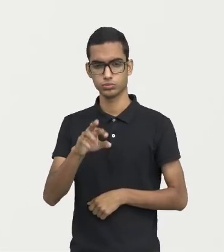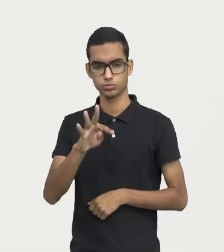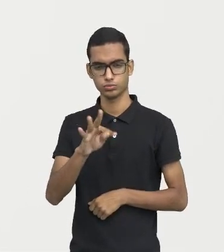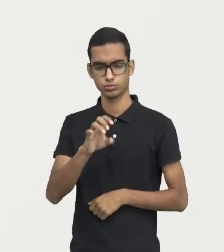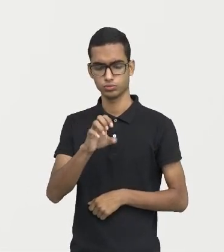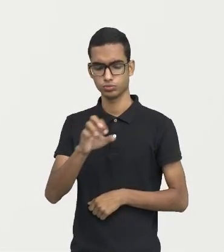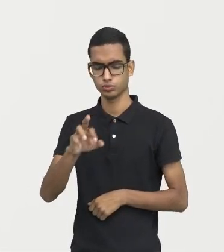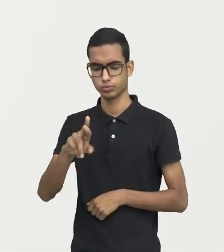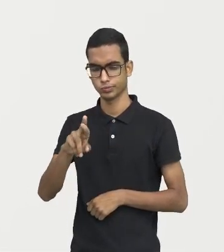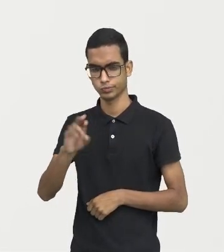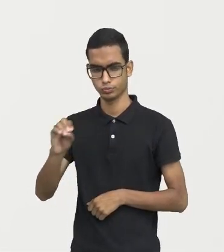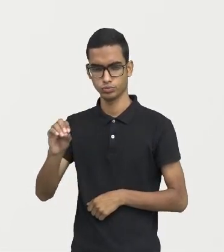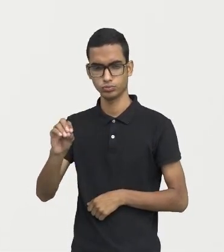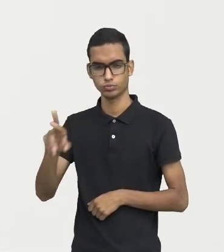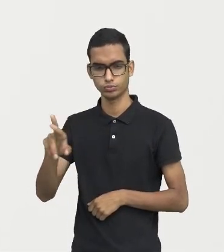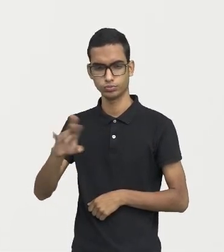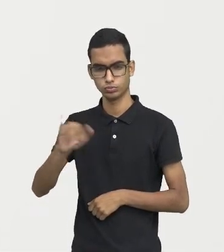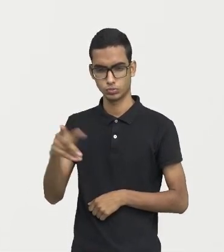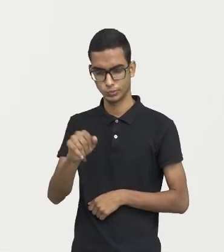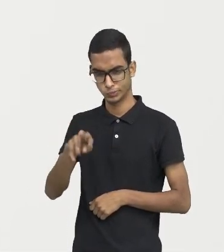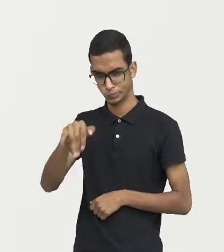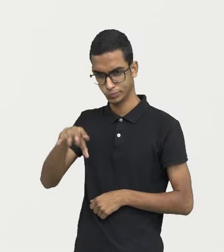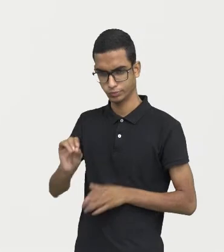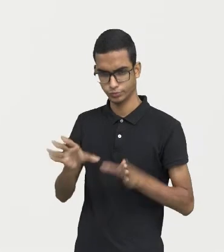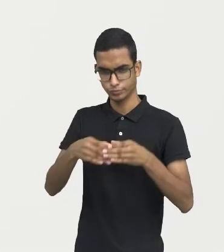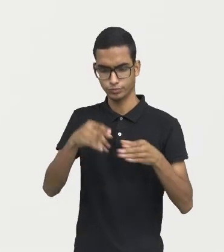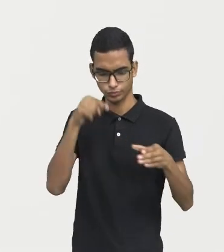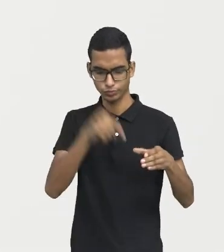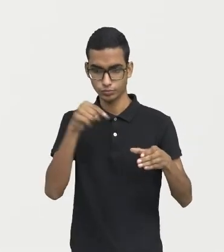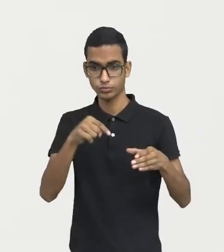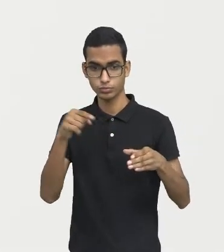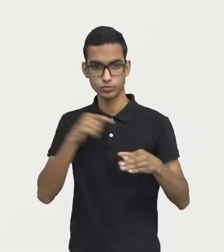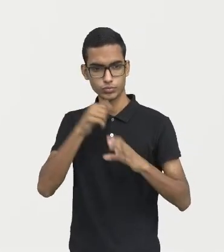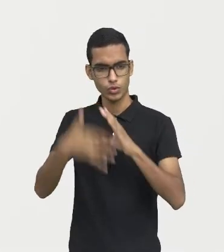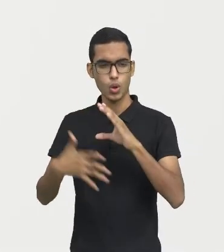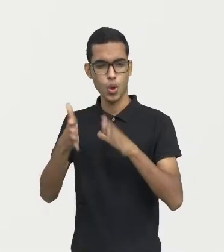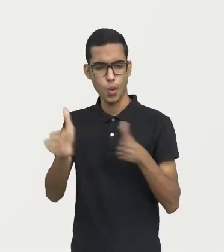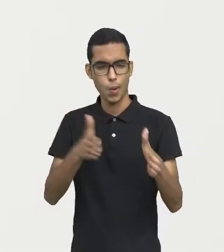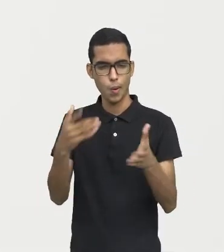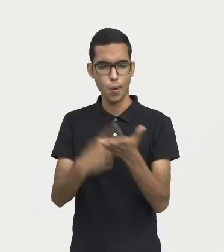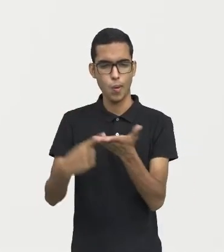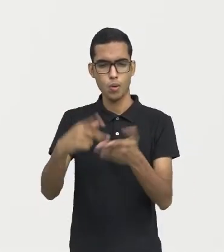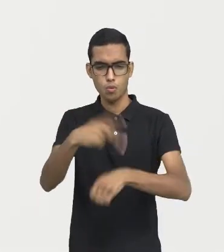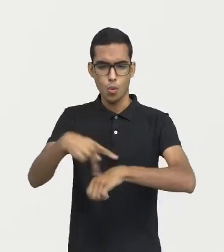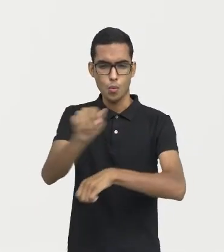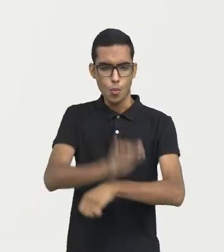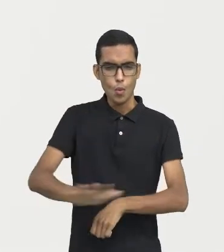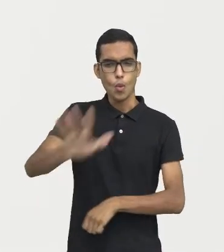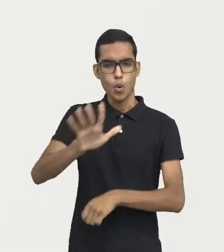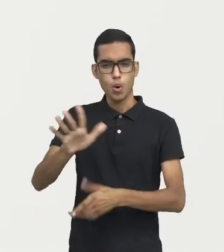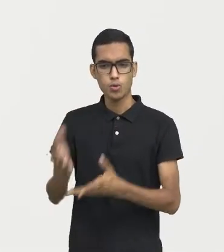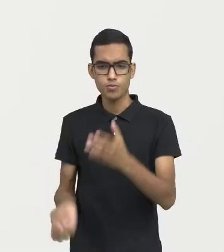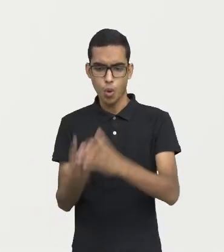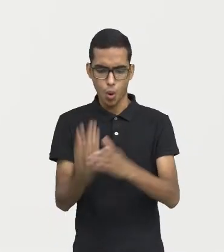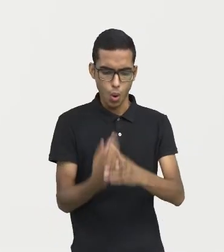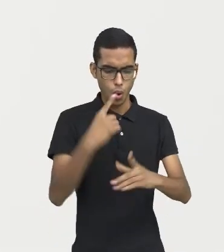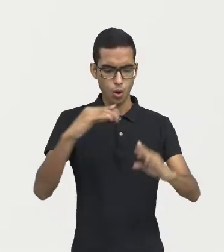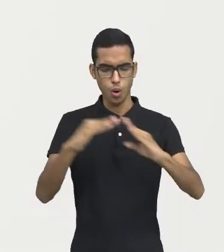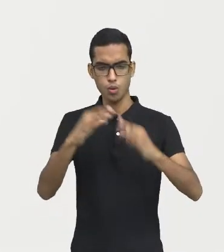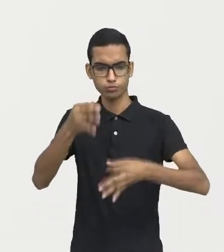terror jacobino, que caracterizou a fase da Convenção Nacional, instalou tribunais revolucionários que